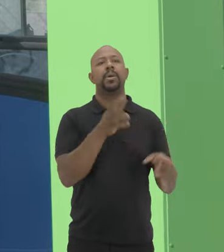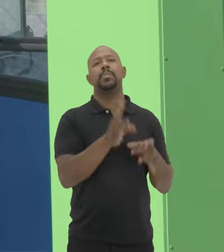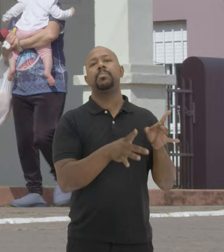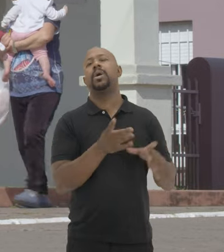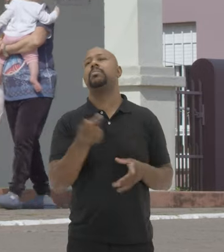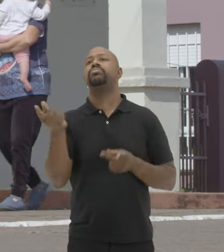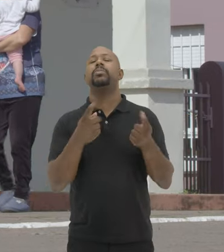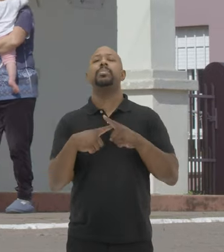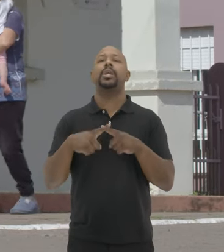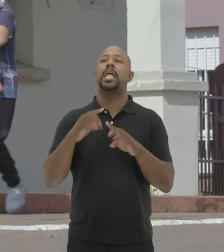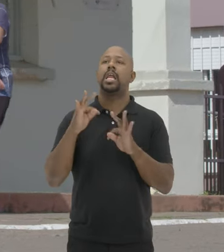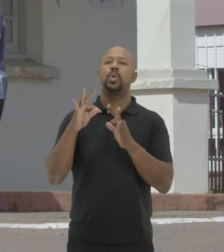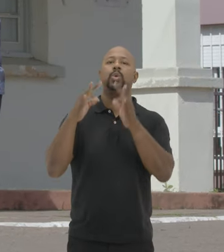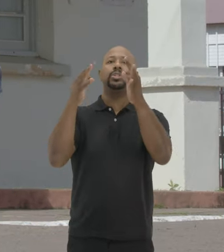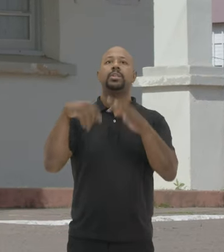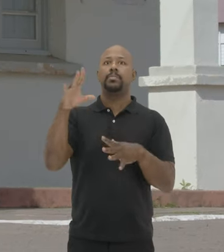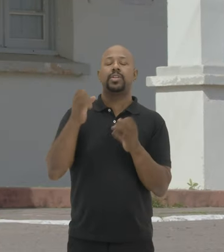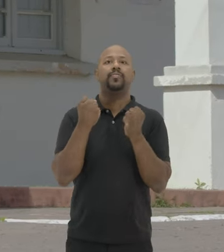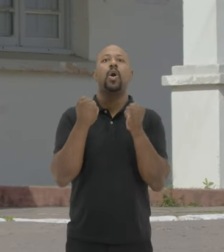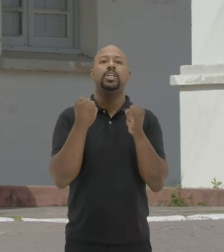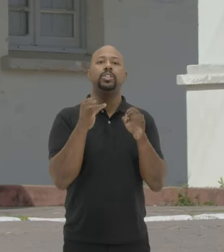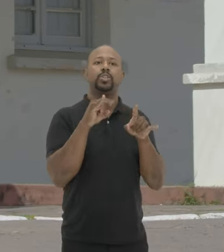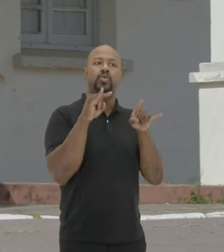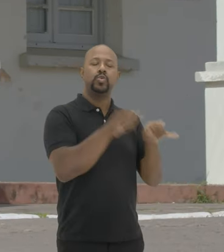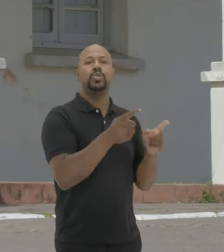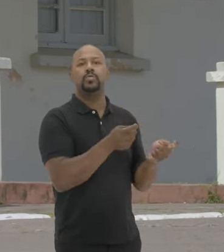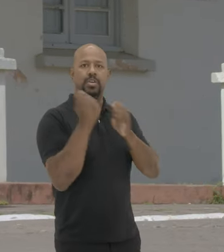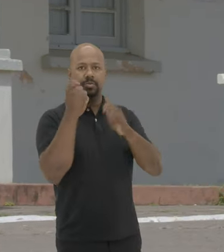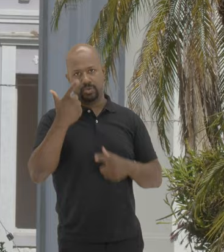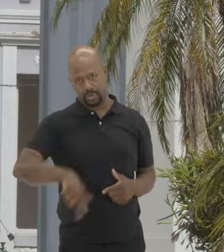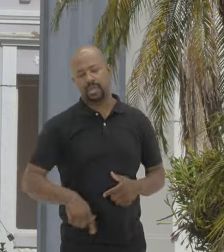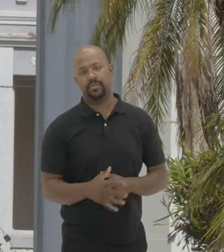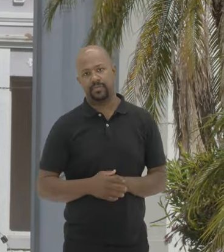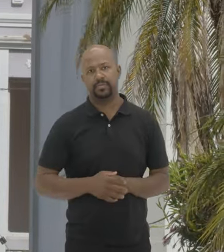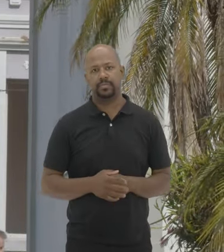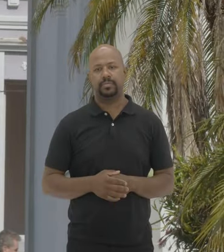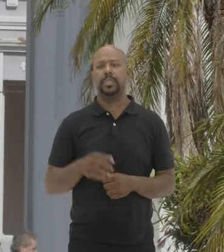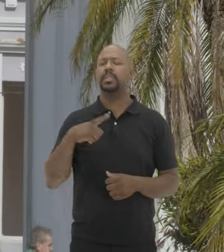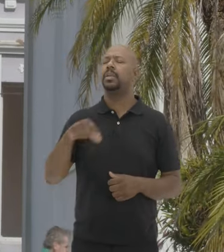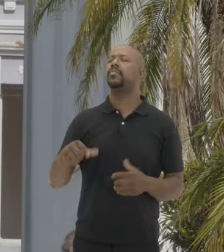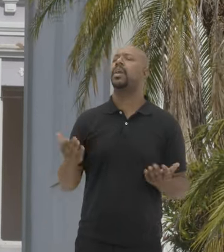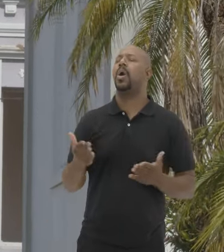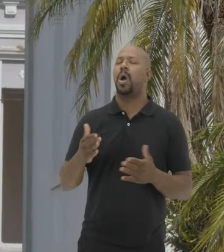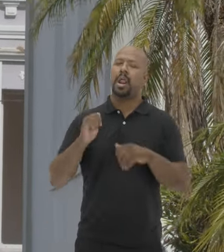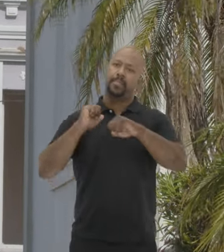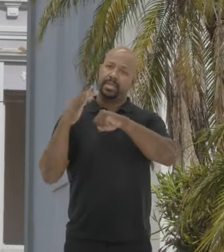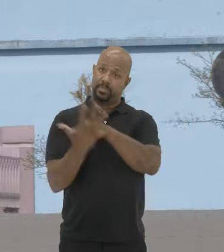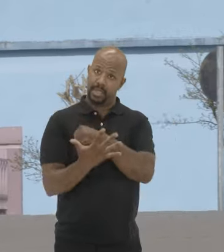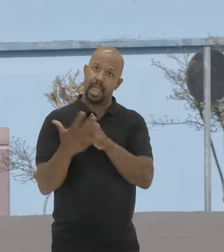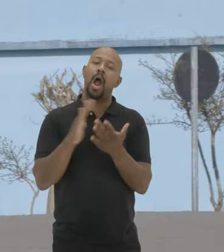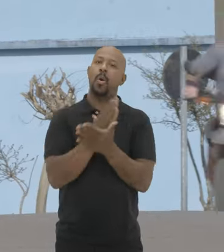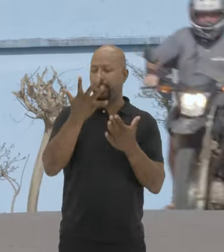daqui, porque a questão da tecnologia está sendo mais forte mais uma vez. Mas teve agora a